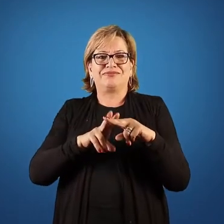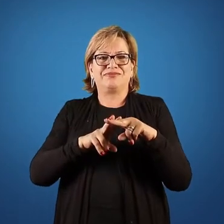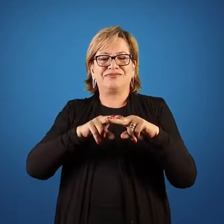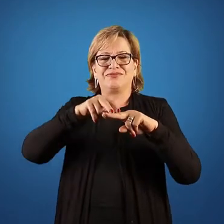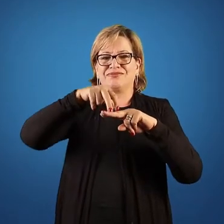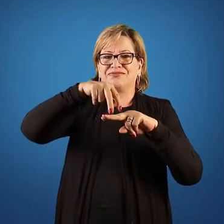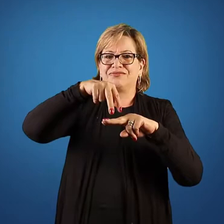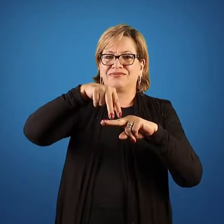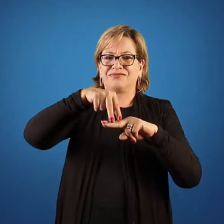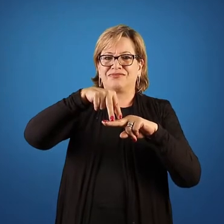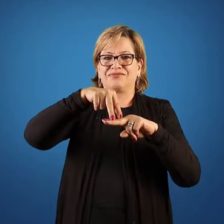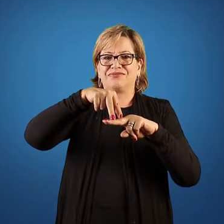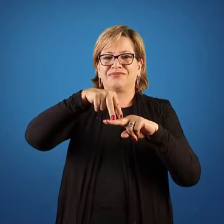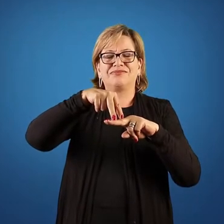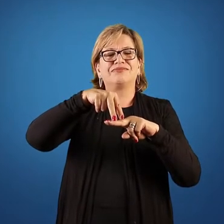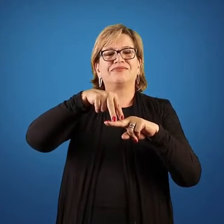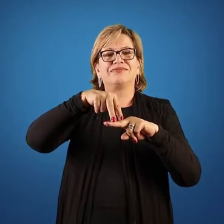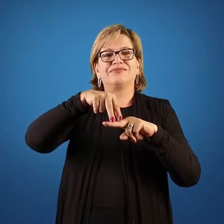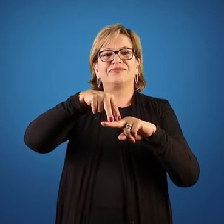levanta,